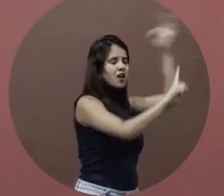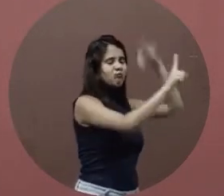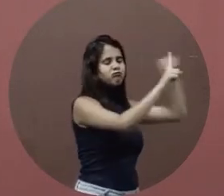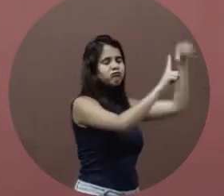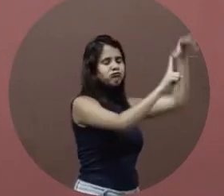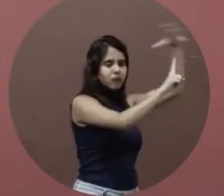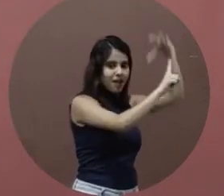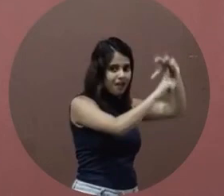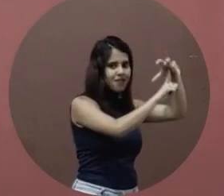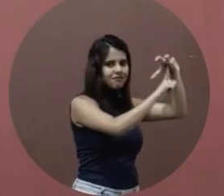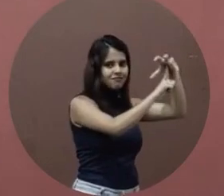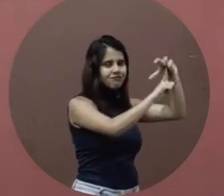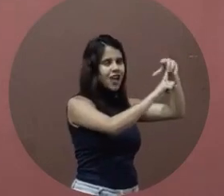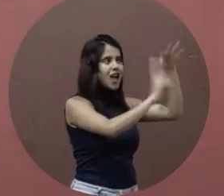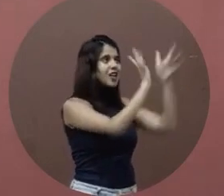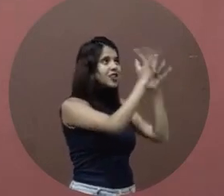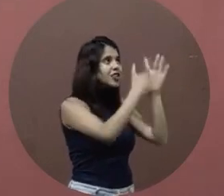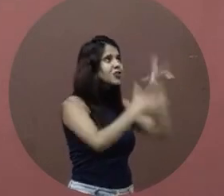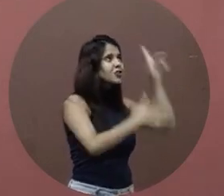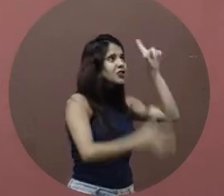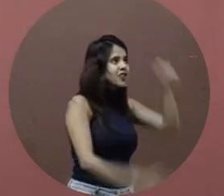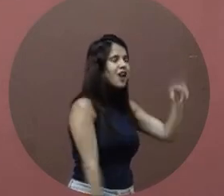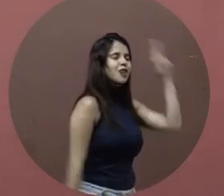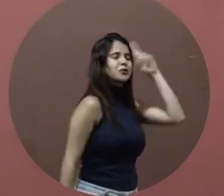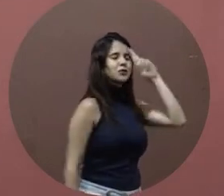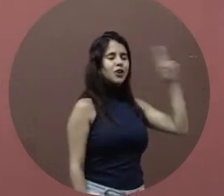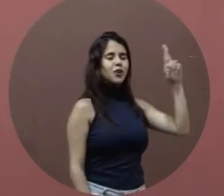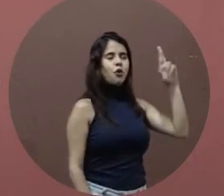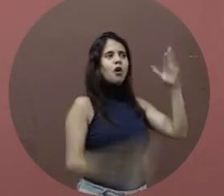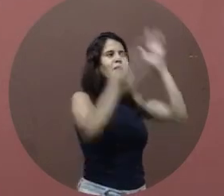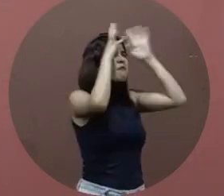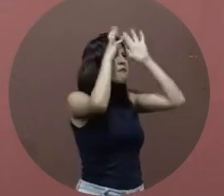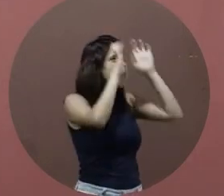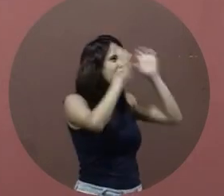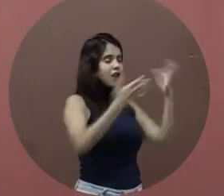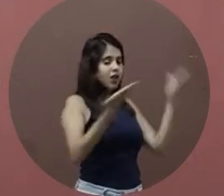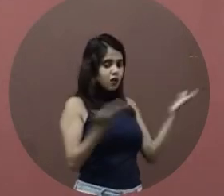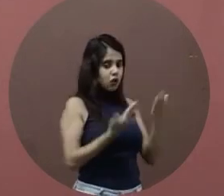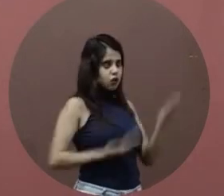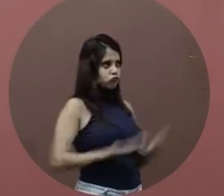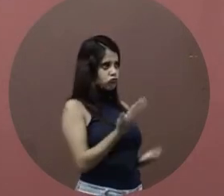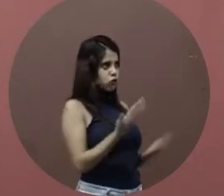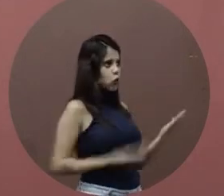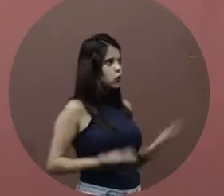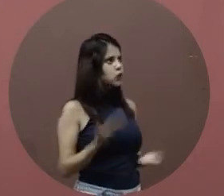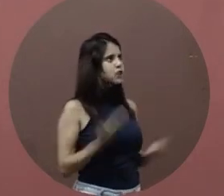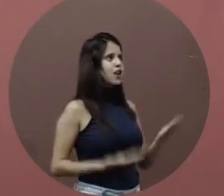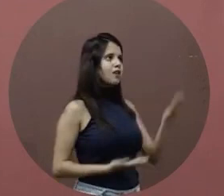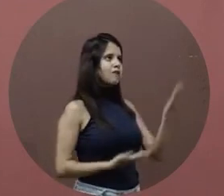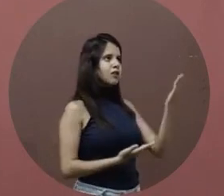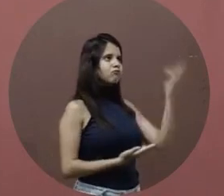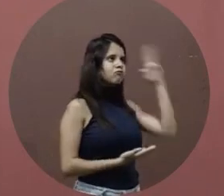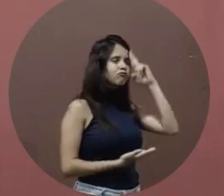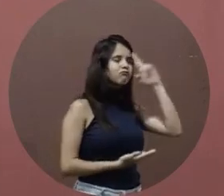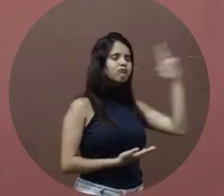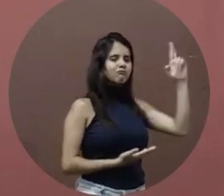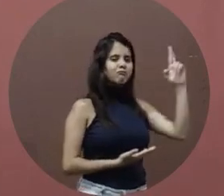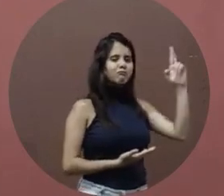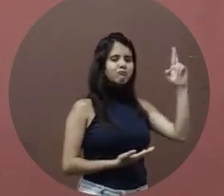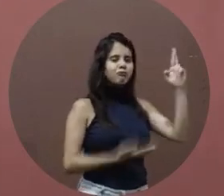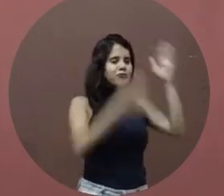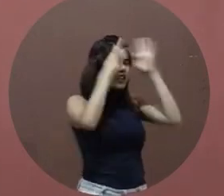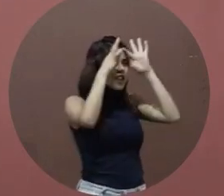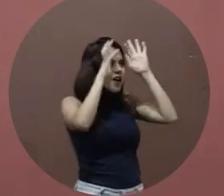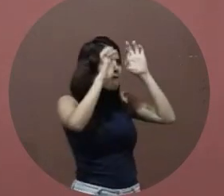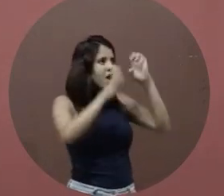ele é o Senhor. E pela fé eu sirvo o Rei do Universo. Pela fé eu